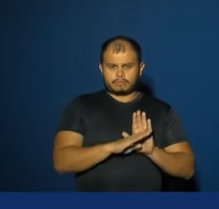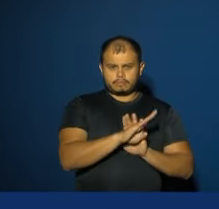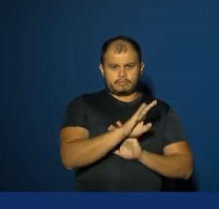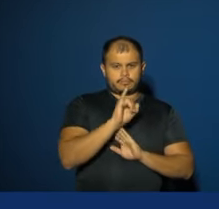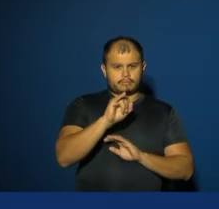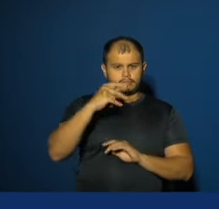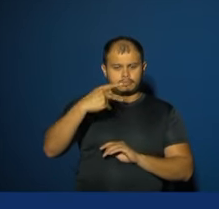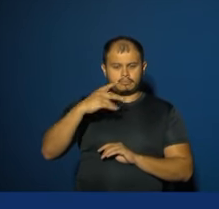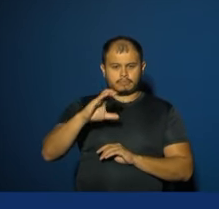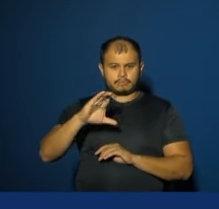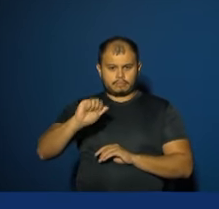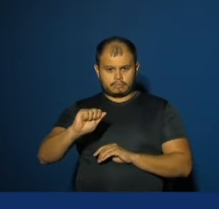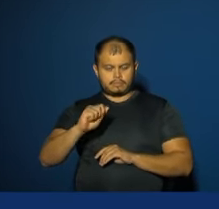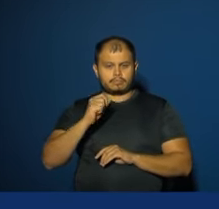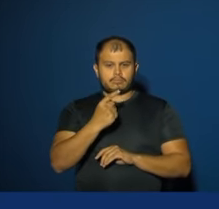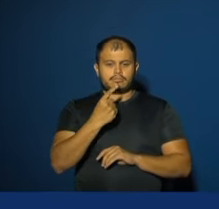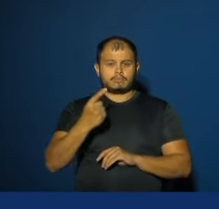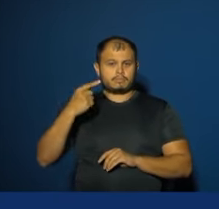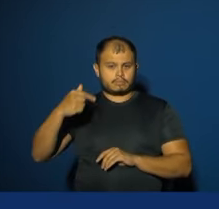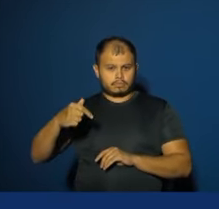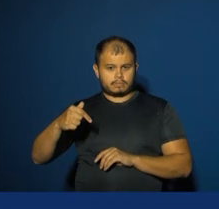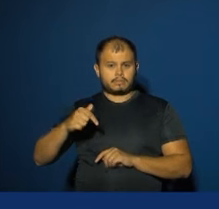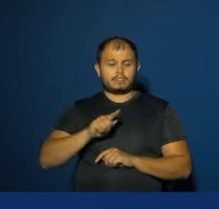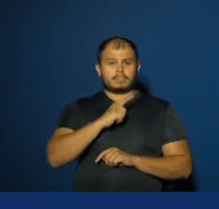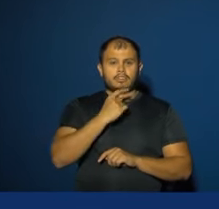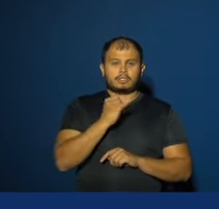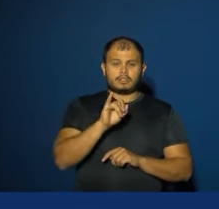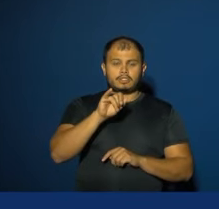IPCA, 117%, e o IGPM,